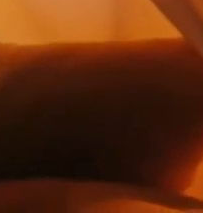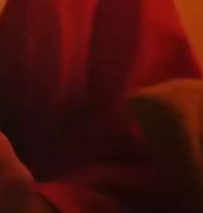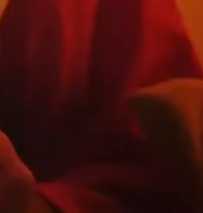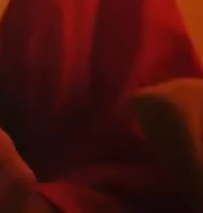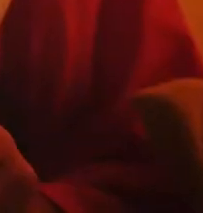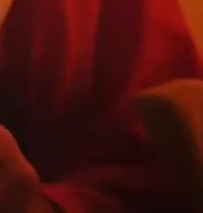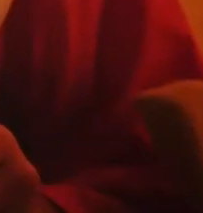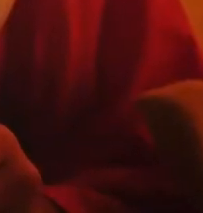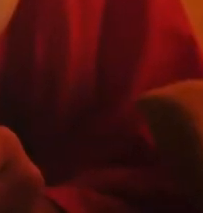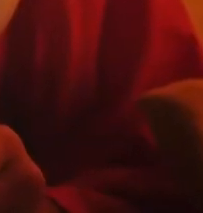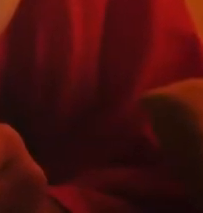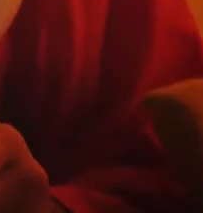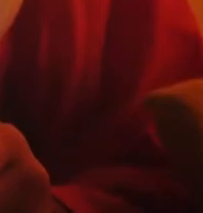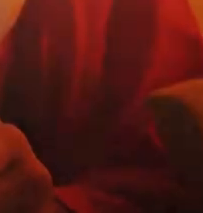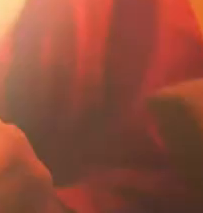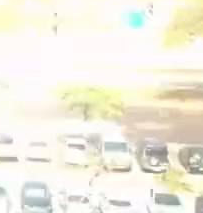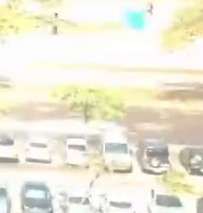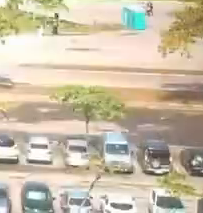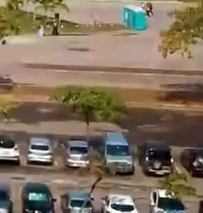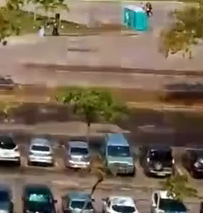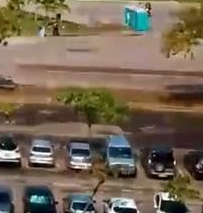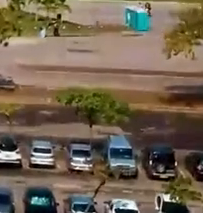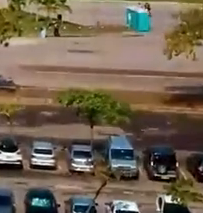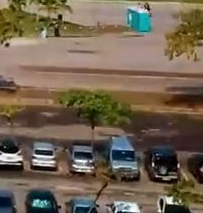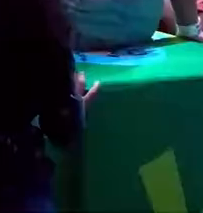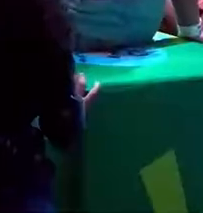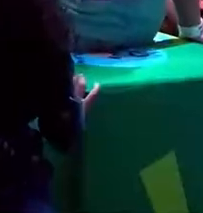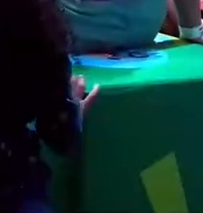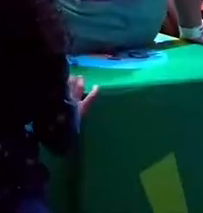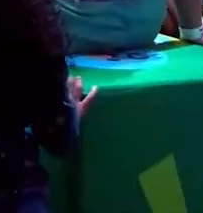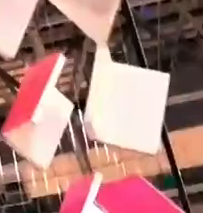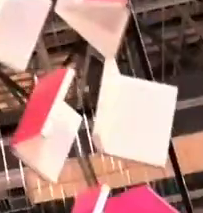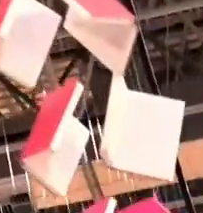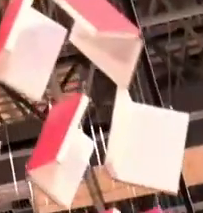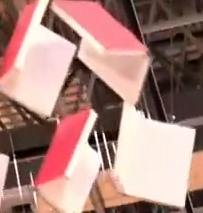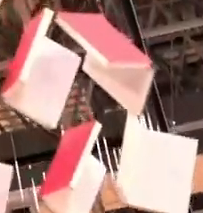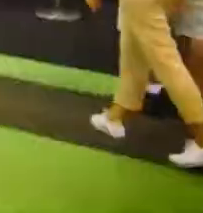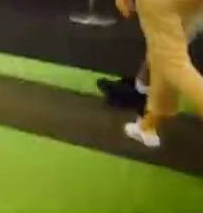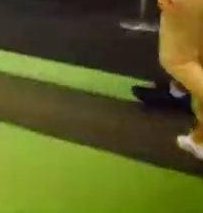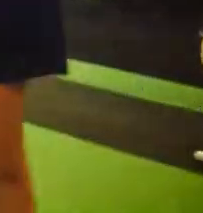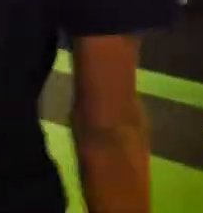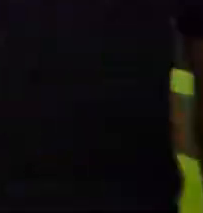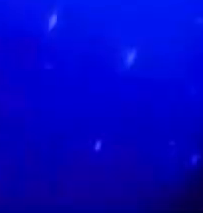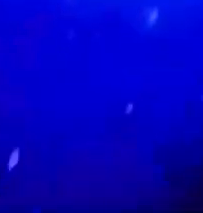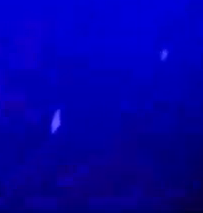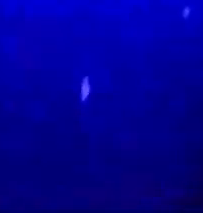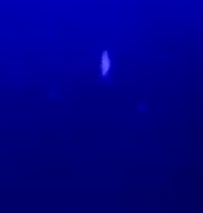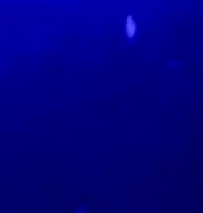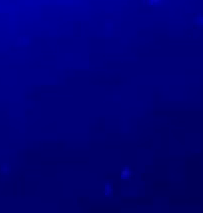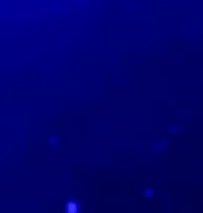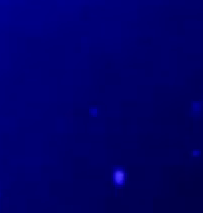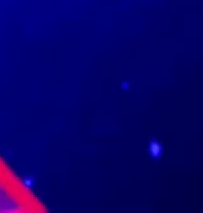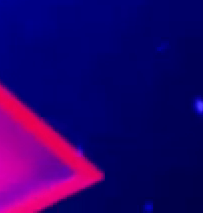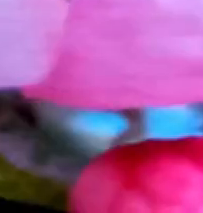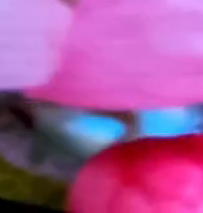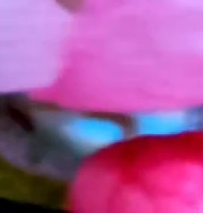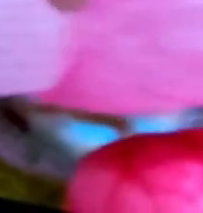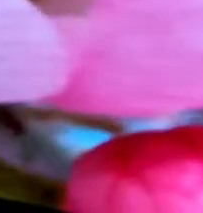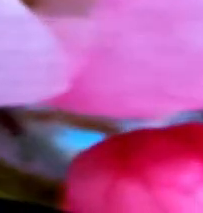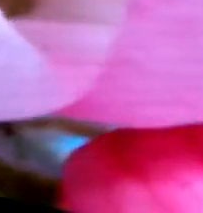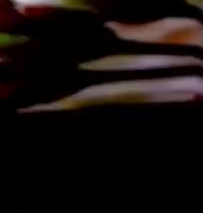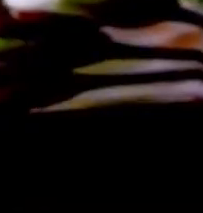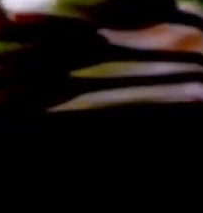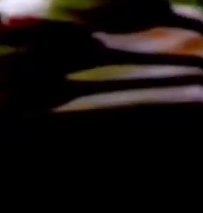diferentes de uma mesma aventura e esse Grande Encontro de narrativas e de momentos inesquecíveis está chegando